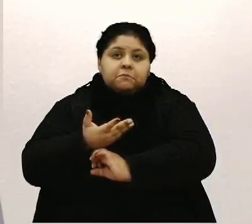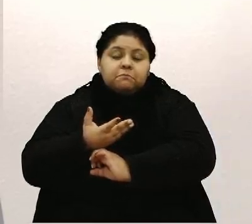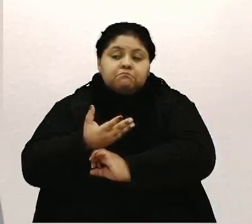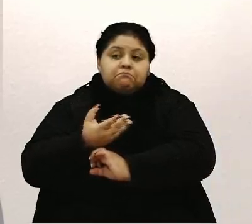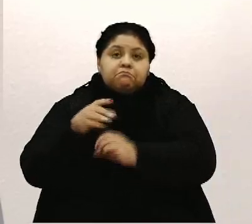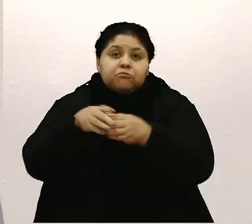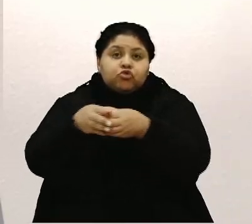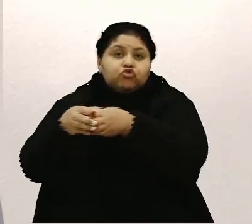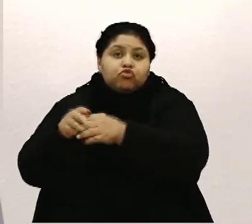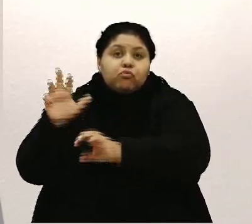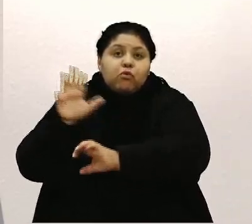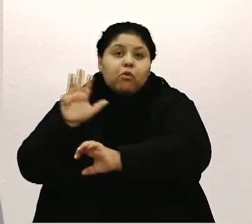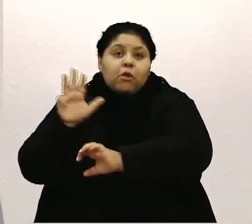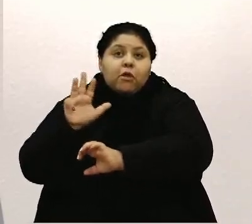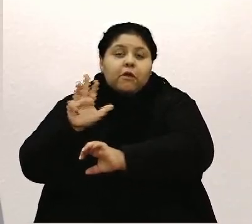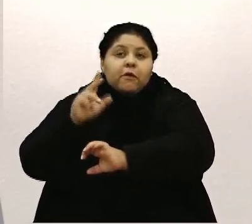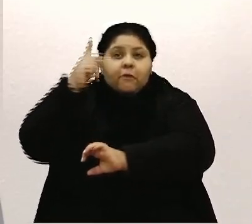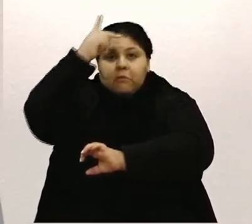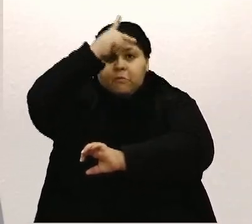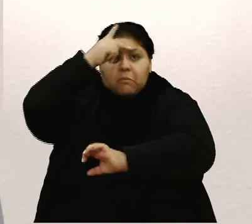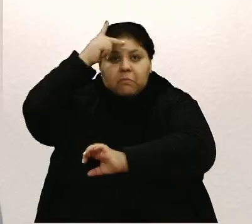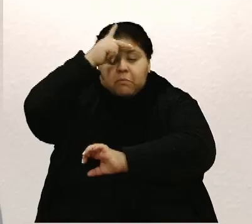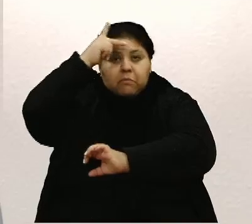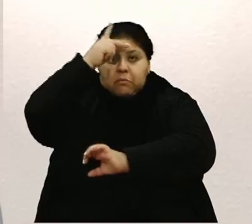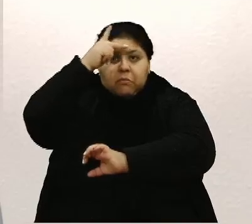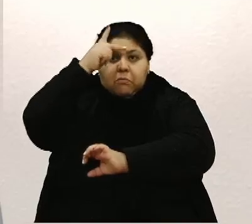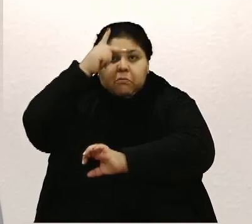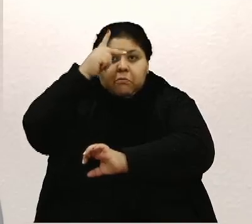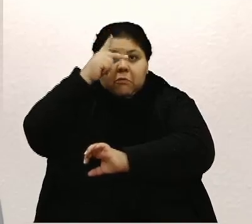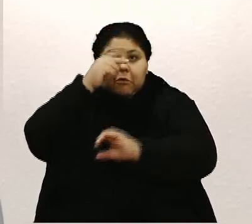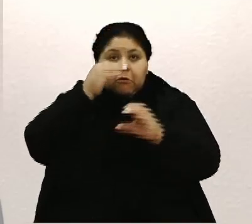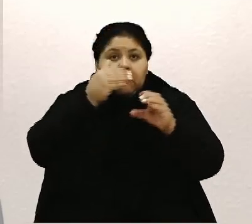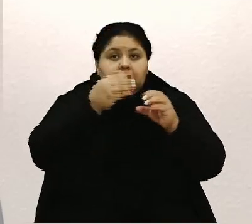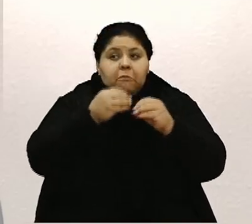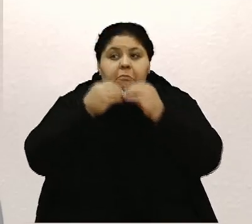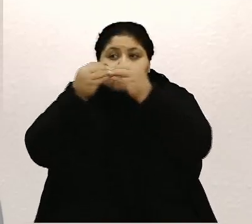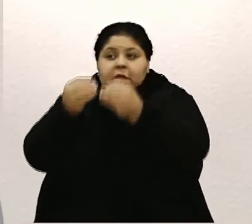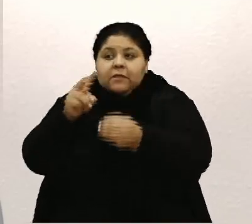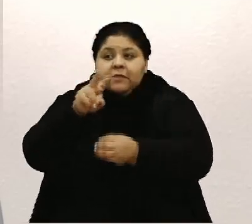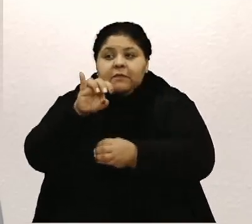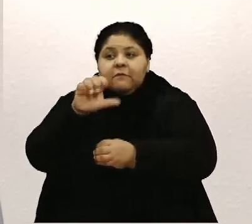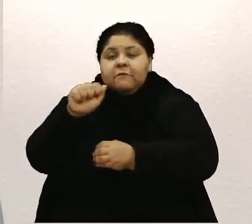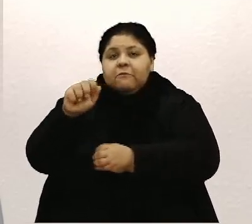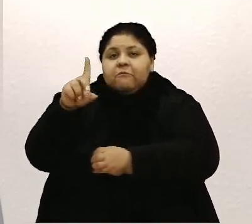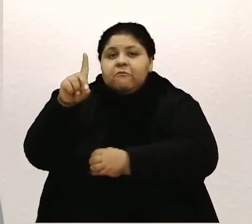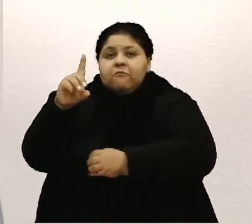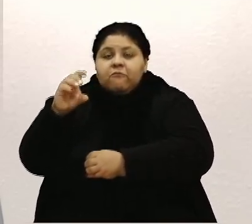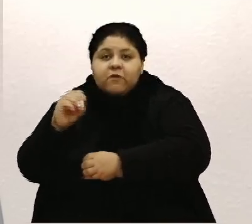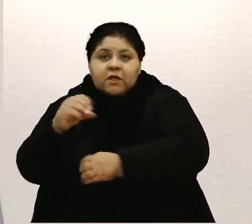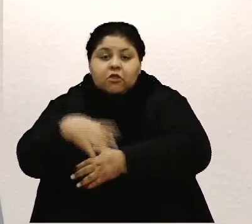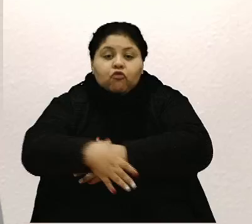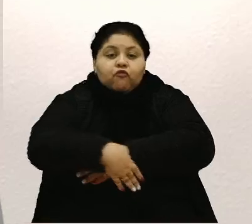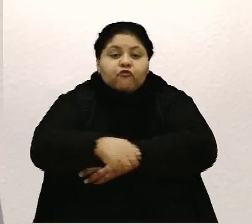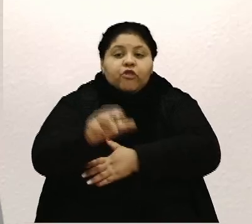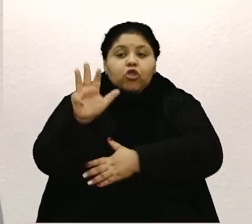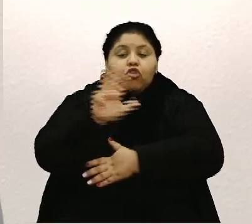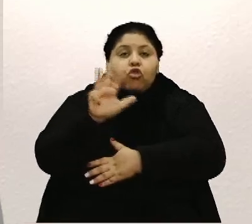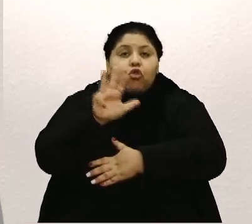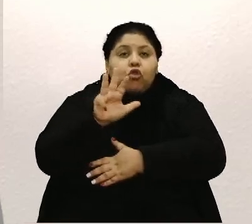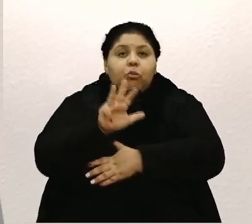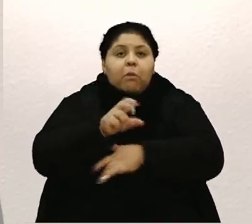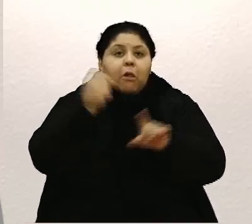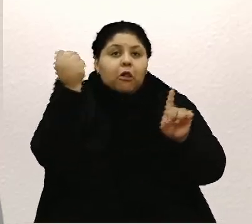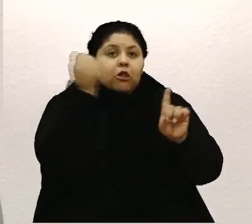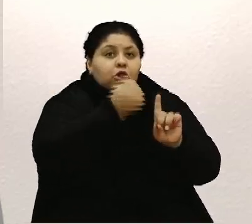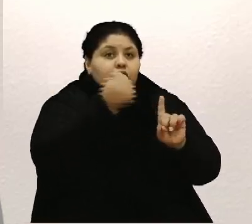do Lula, que diz que Pelotas é exportador de viados. A senhora é da turma do filho do Lula, que espanca a mulher